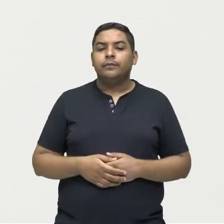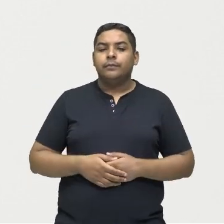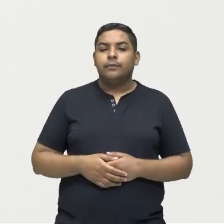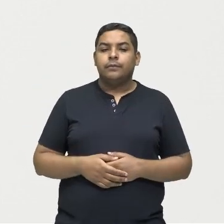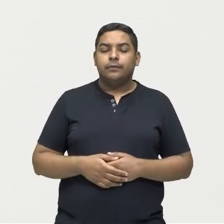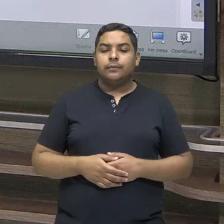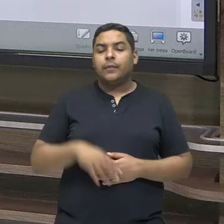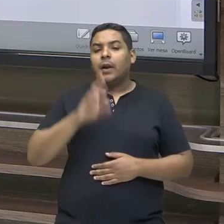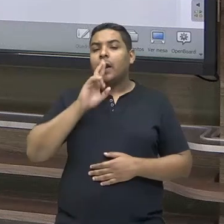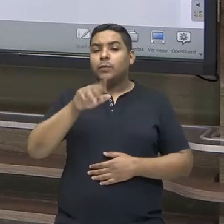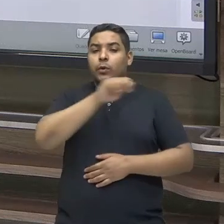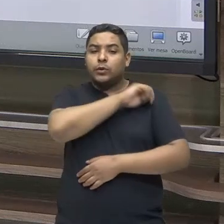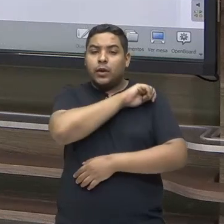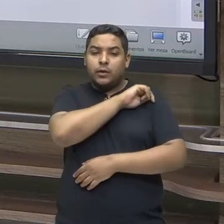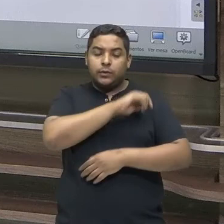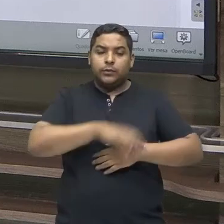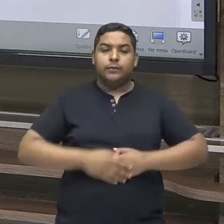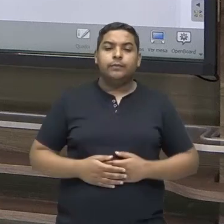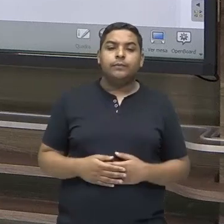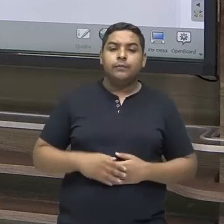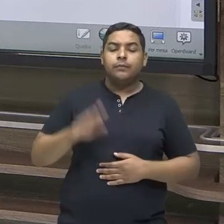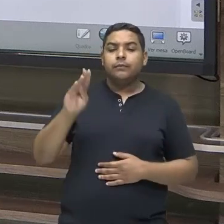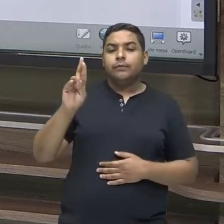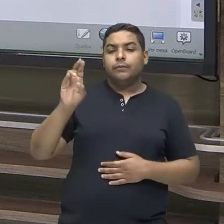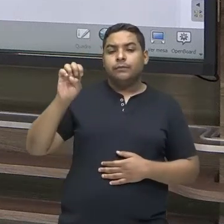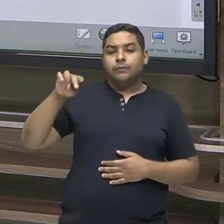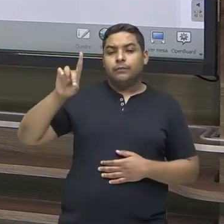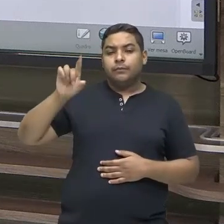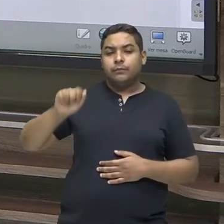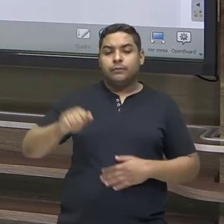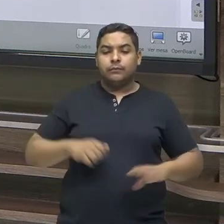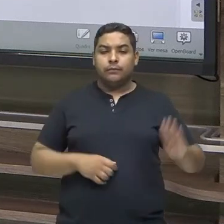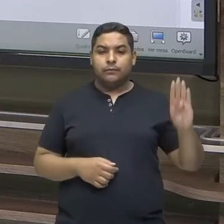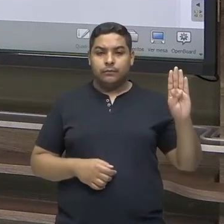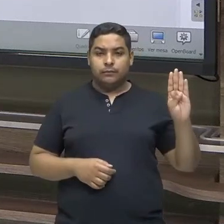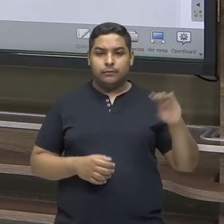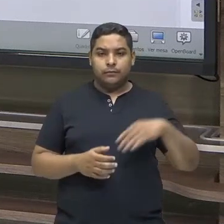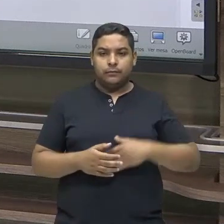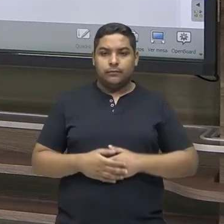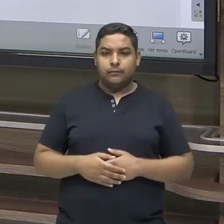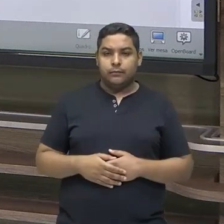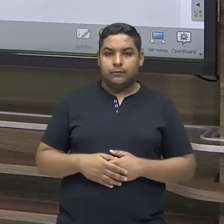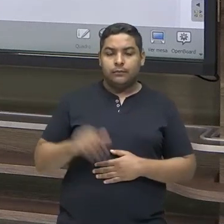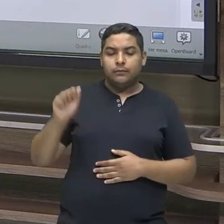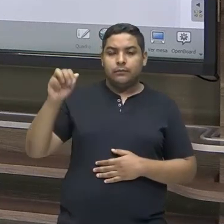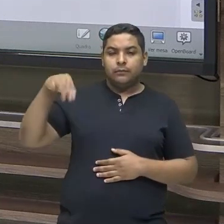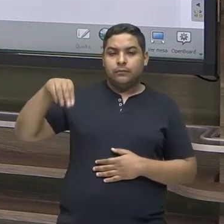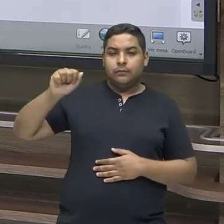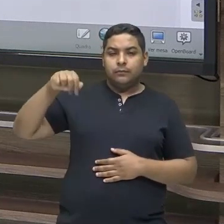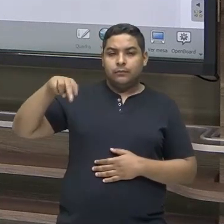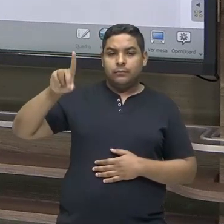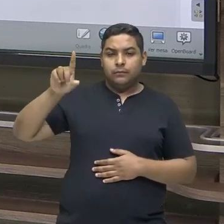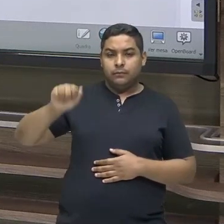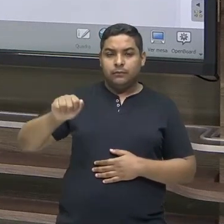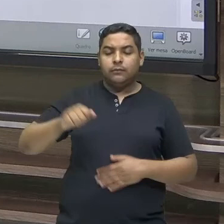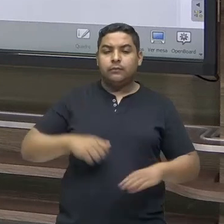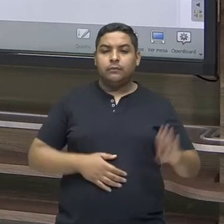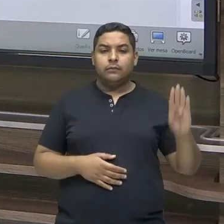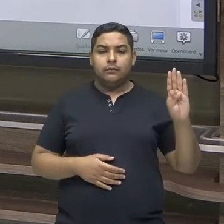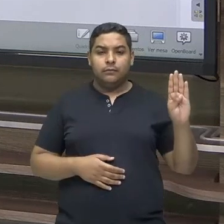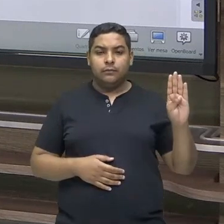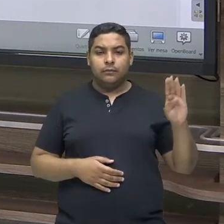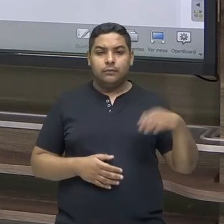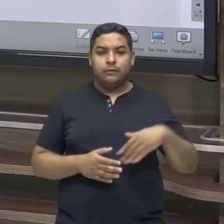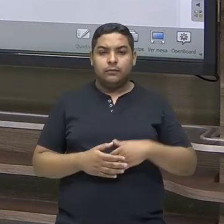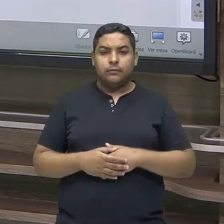respostas que nós temos, então, dos nossos alunos são as seguintes. Olha só, a Brenda apostando na letra B. Aí a Amanda também apostando na letra B, inclusive colocou ali a